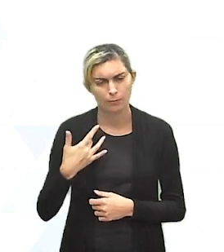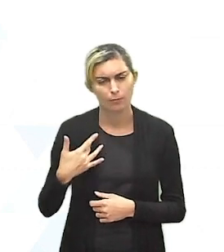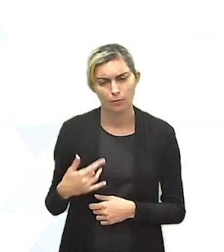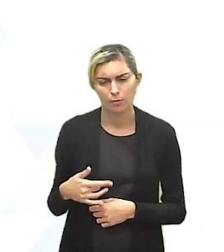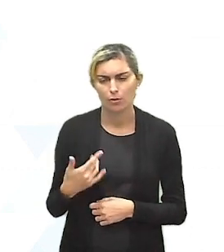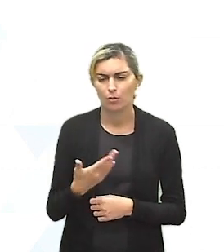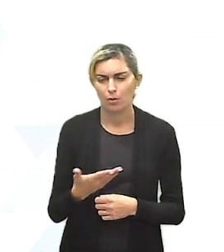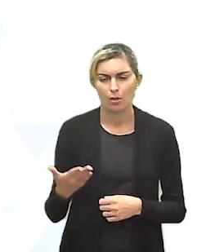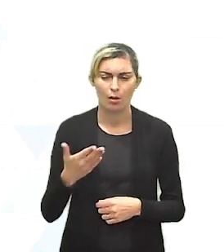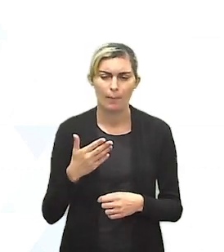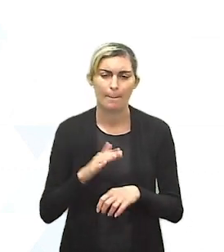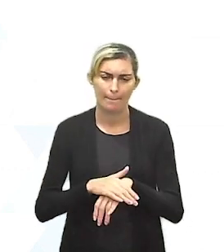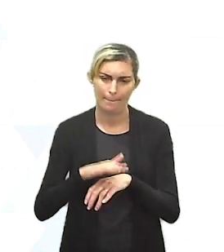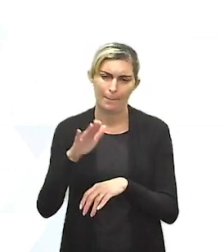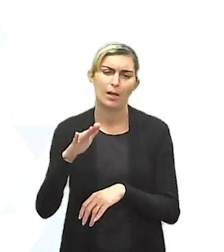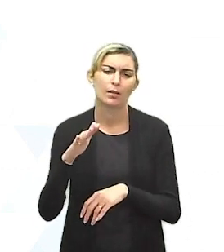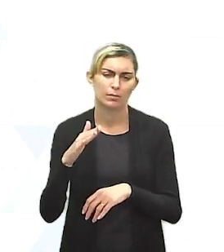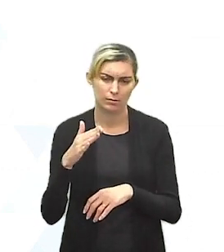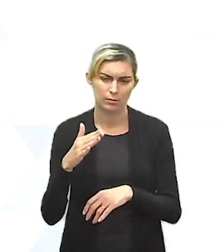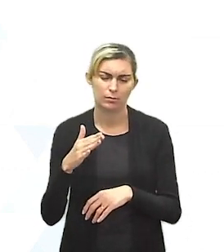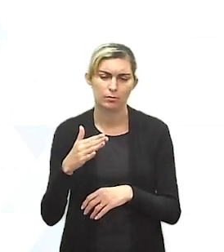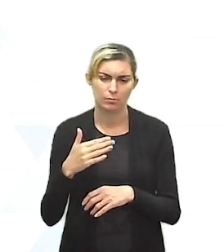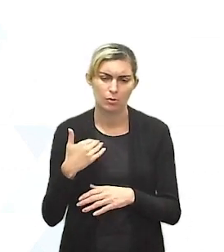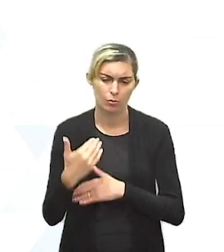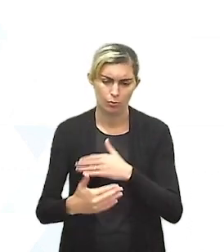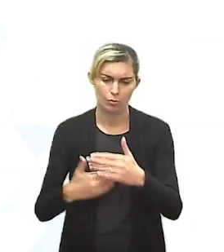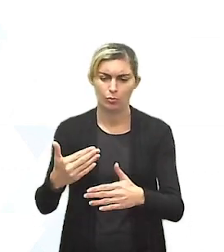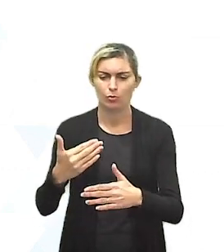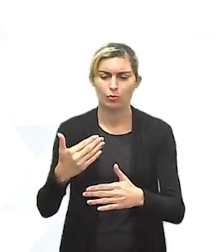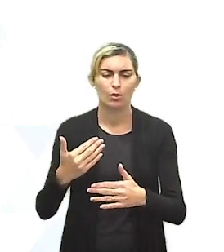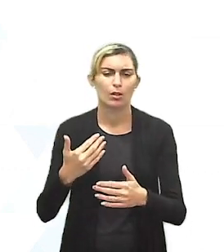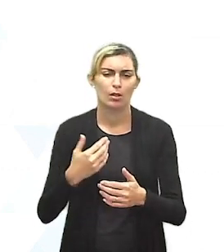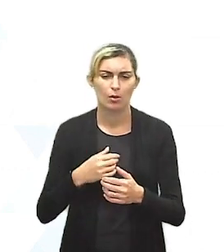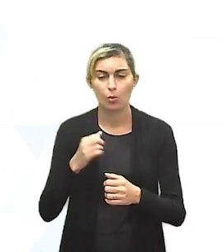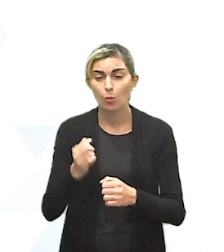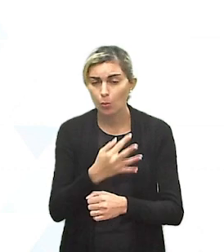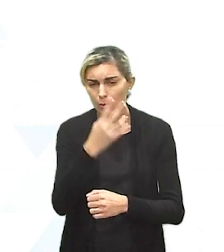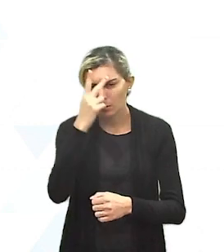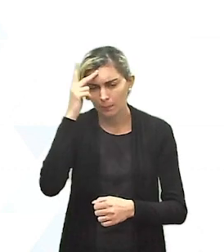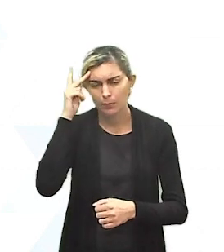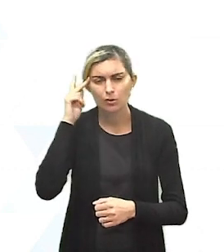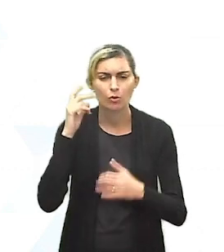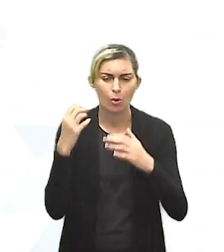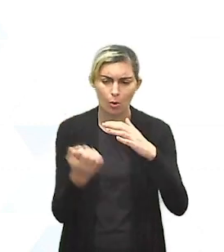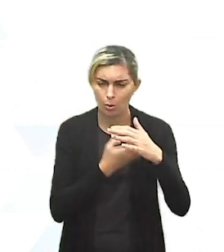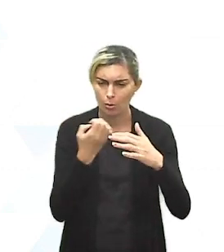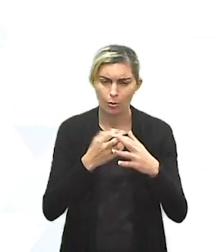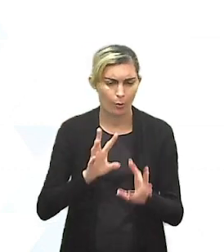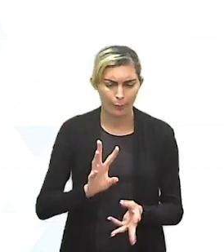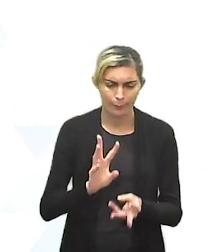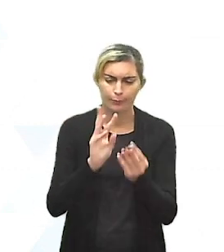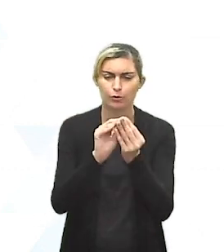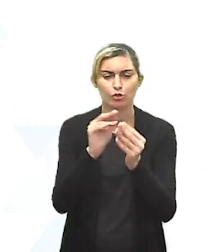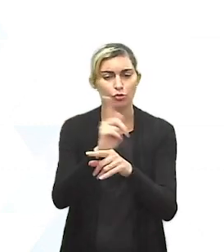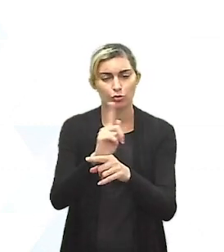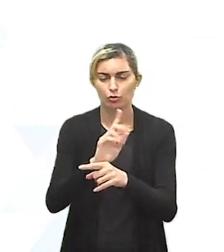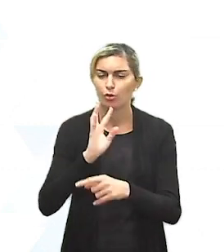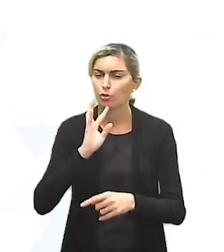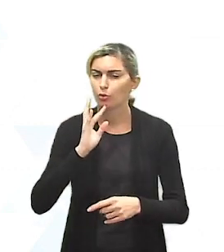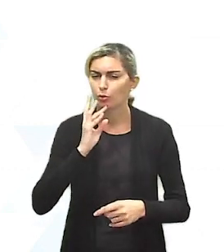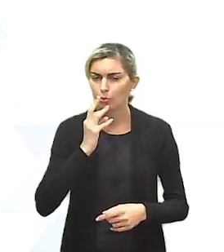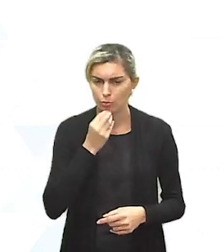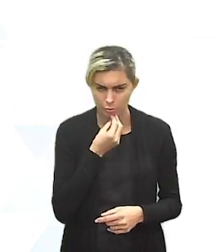é o conhecimento que mais se perde com a rotatividade das pessoas. Quando as organizações não implementam a gestão do conhecimento